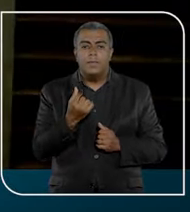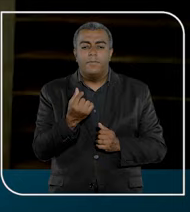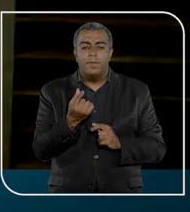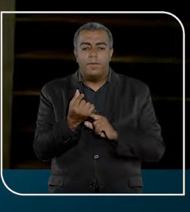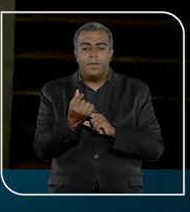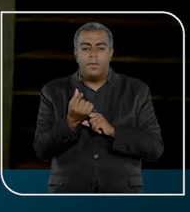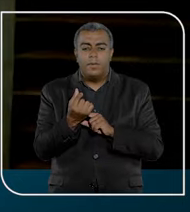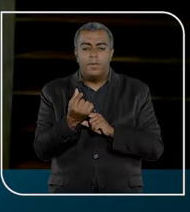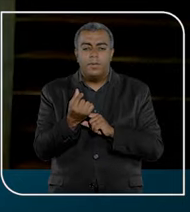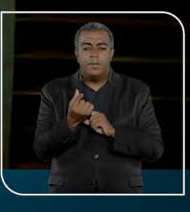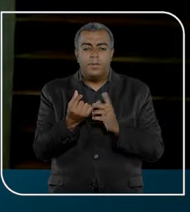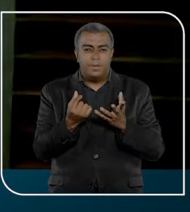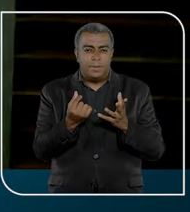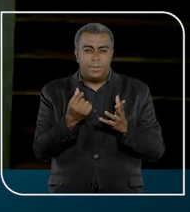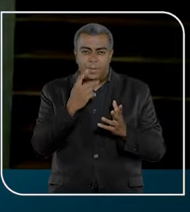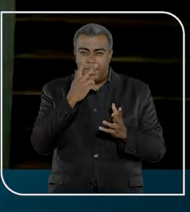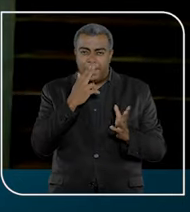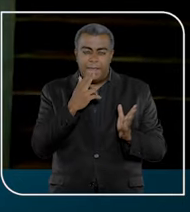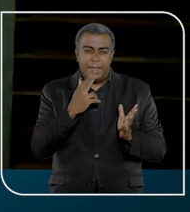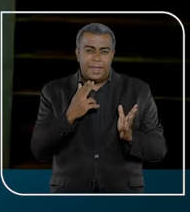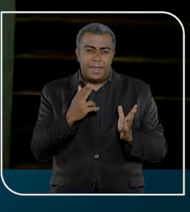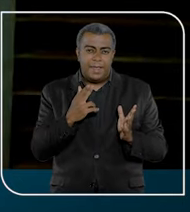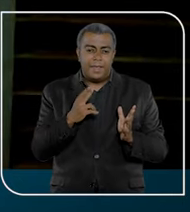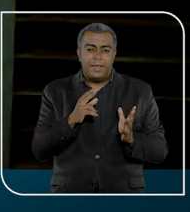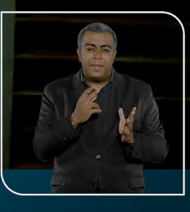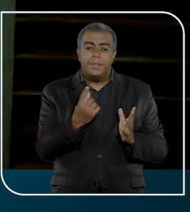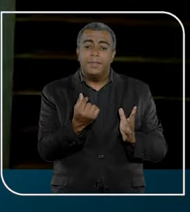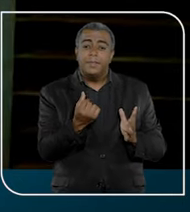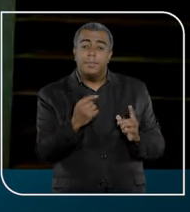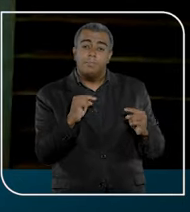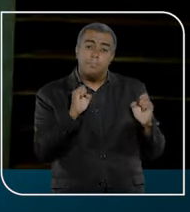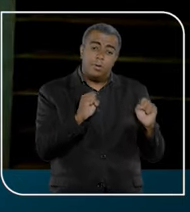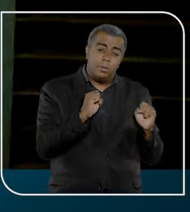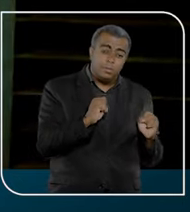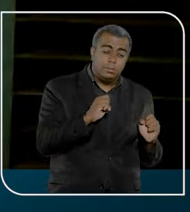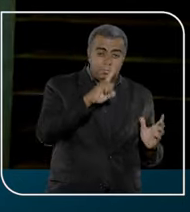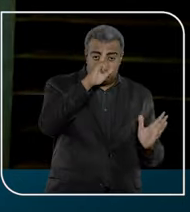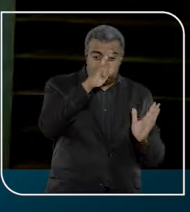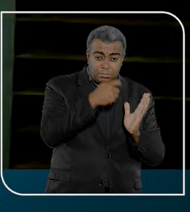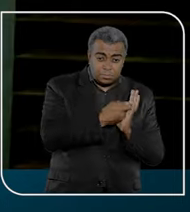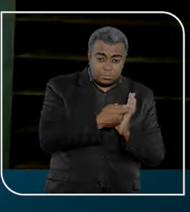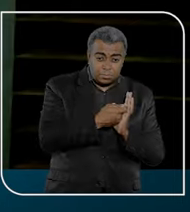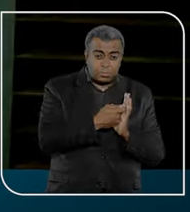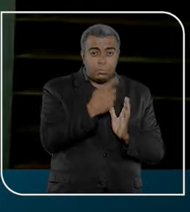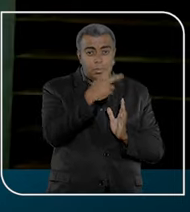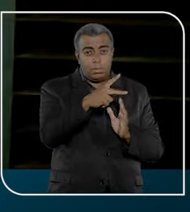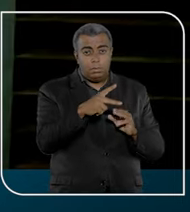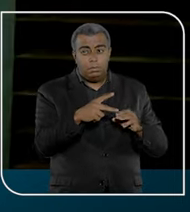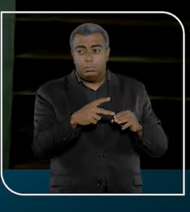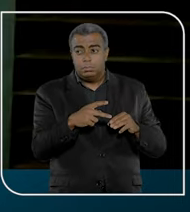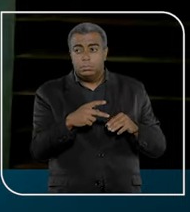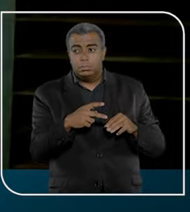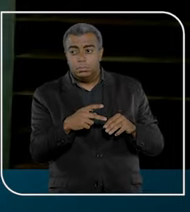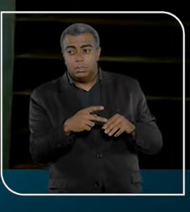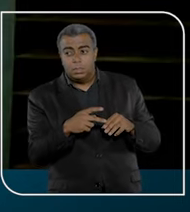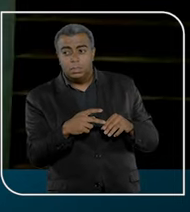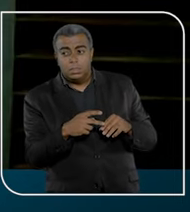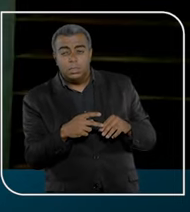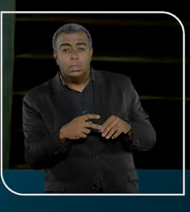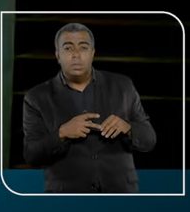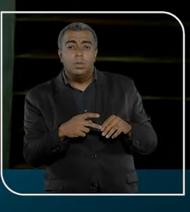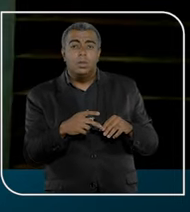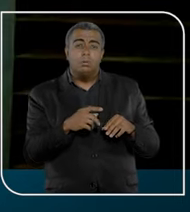a gente fala é quase que ofensivo, né? Tecnicamente, O presumível, ele pode ser tanto determinado